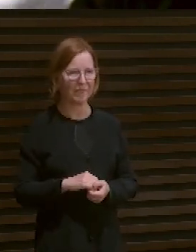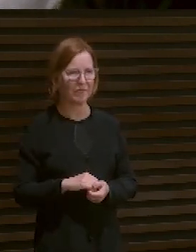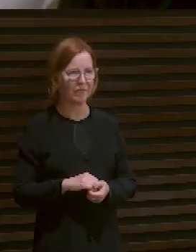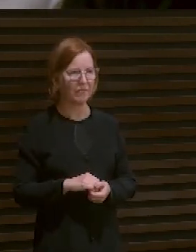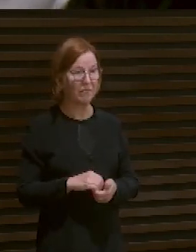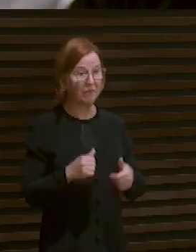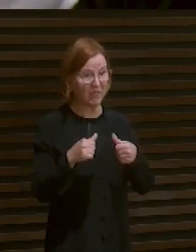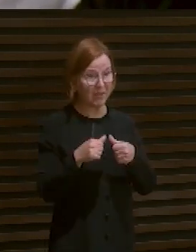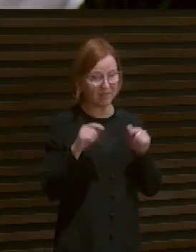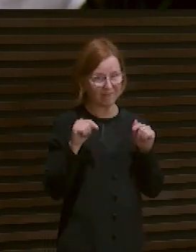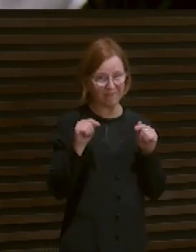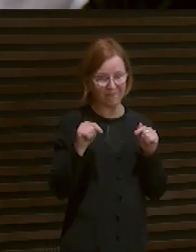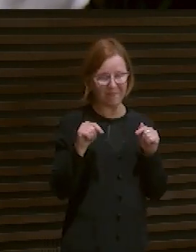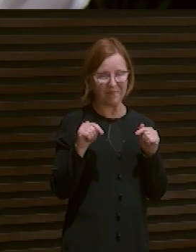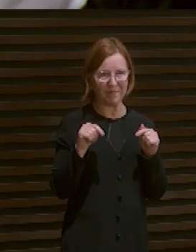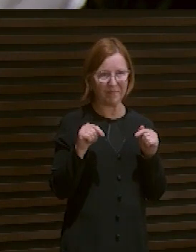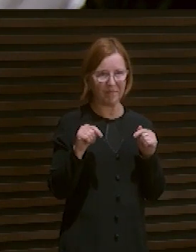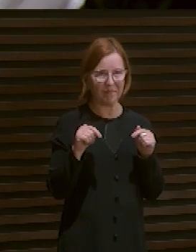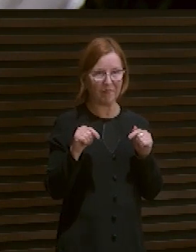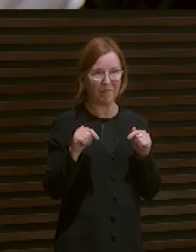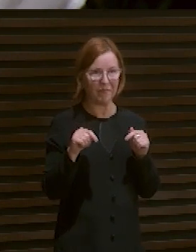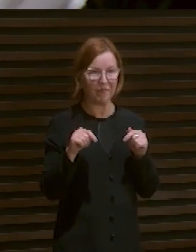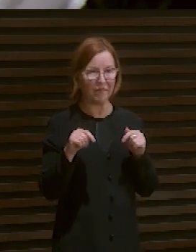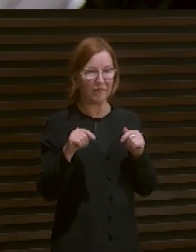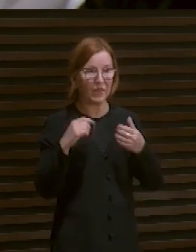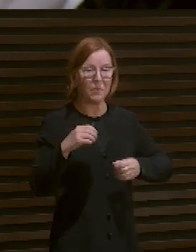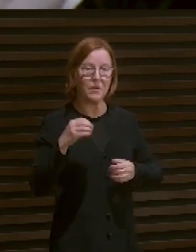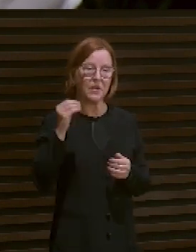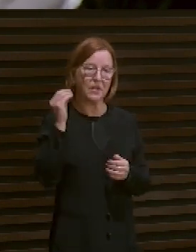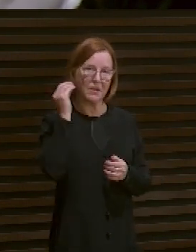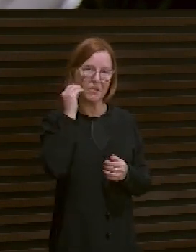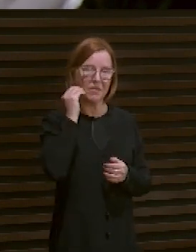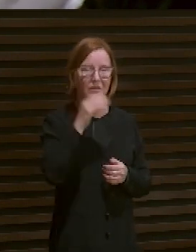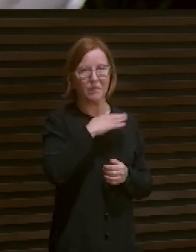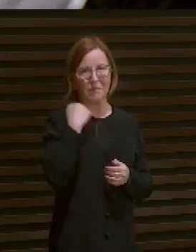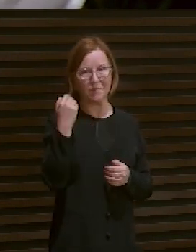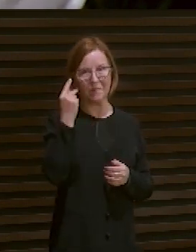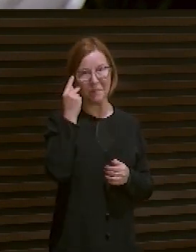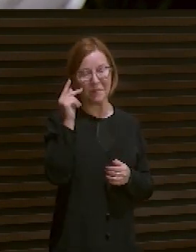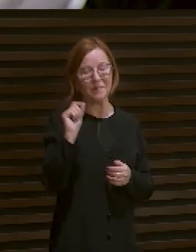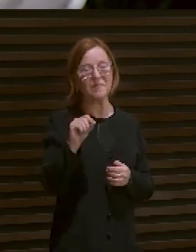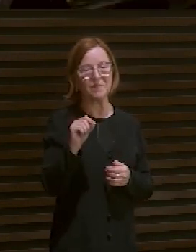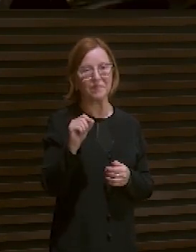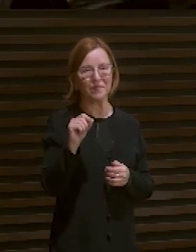Esse aqui, gente, ele teve que provar a morte para